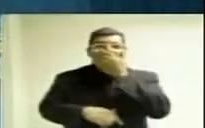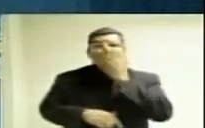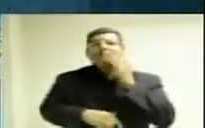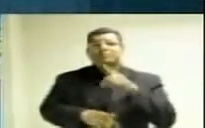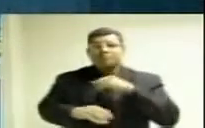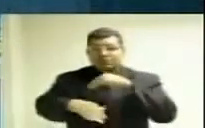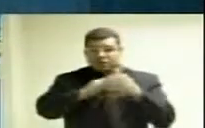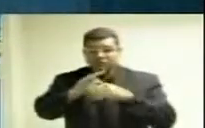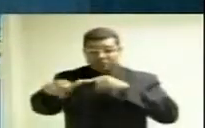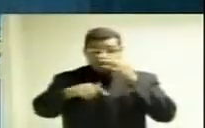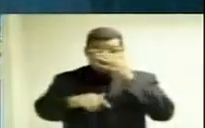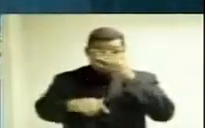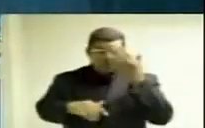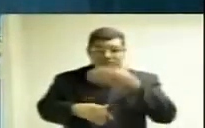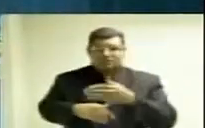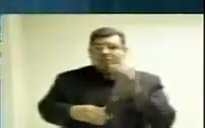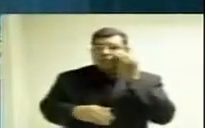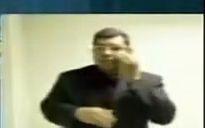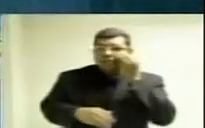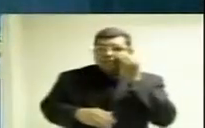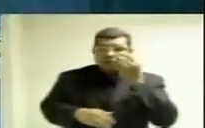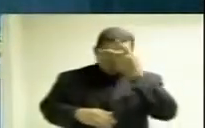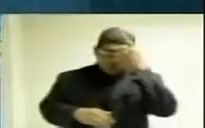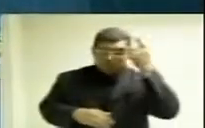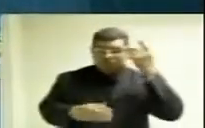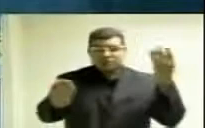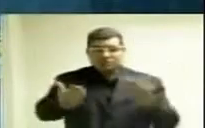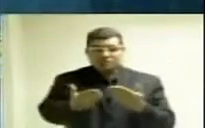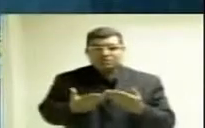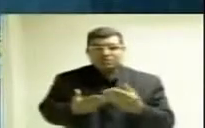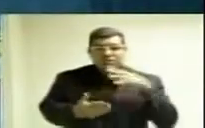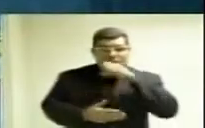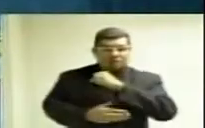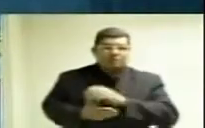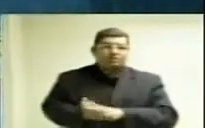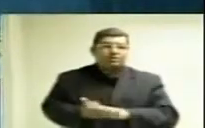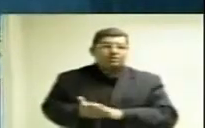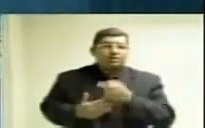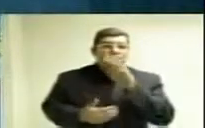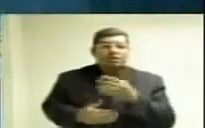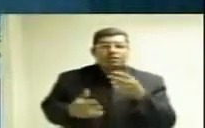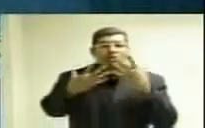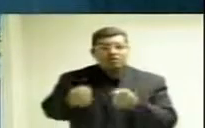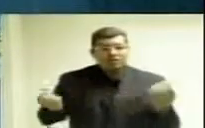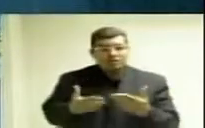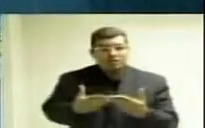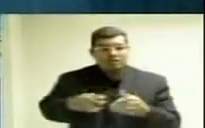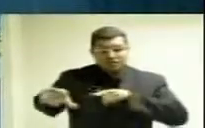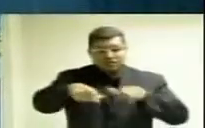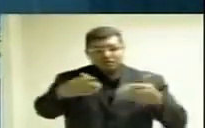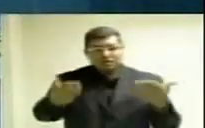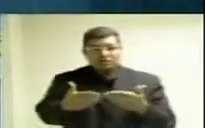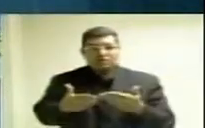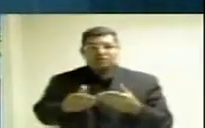que todos os flagrantes sejam analisados pelo Poder Judiciário imediatamente, e permaneça